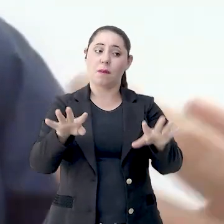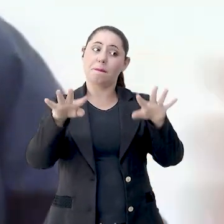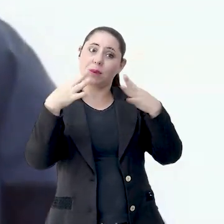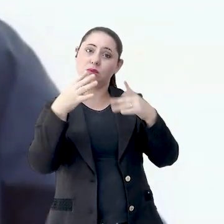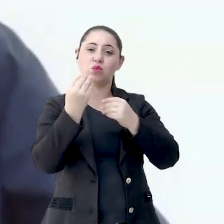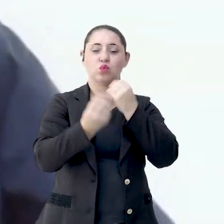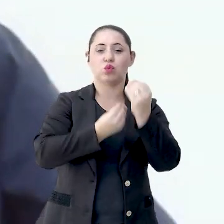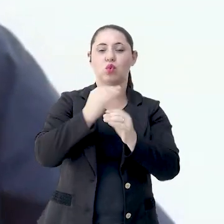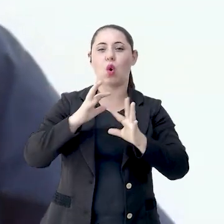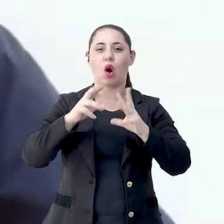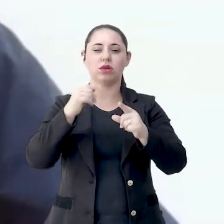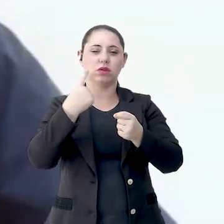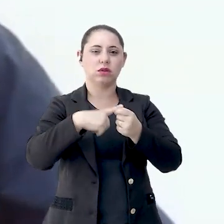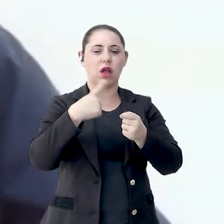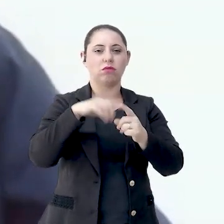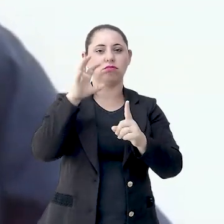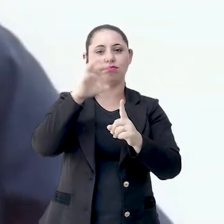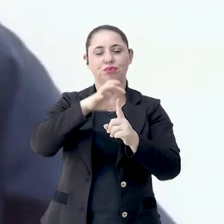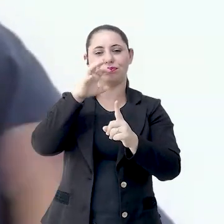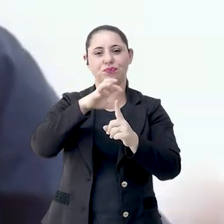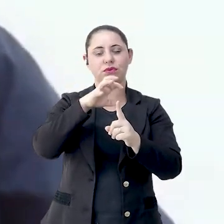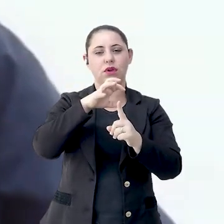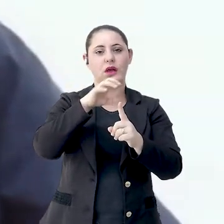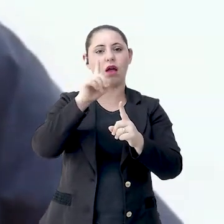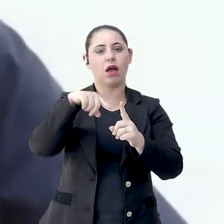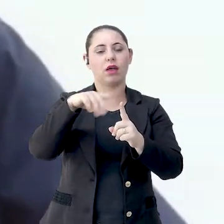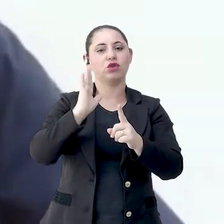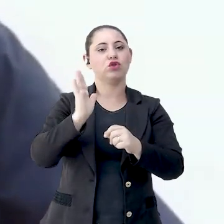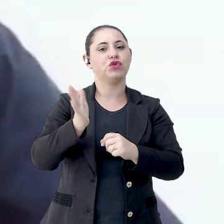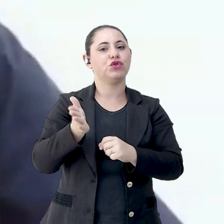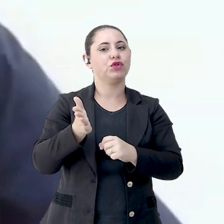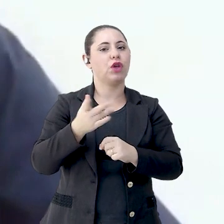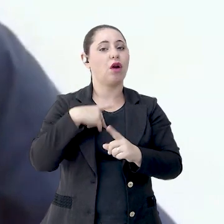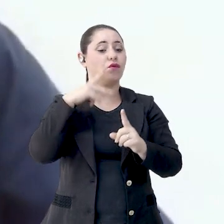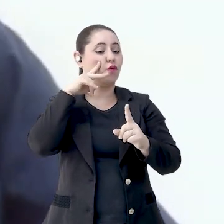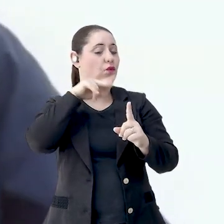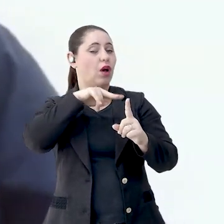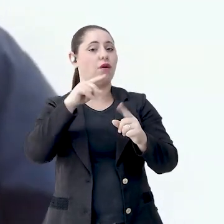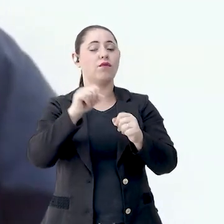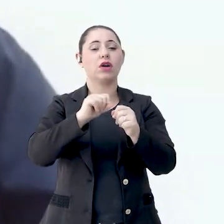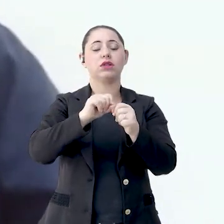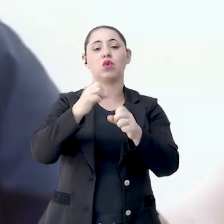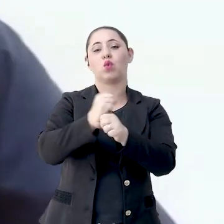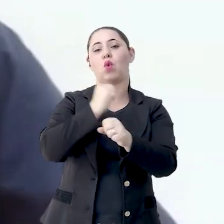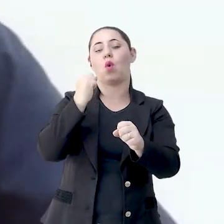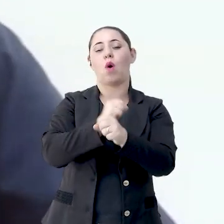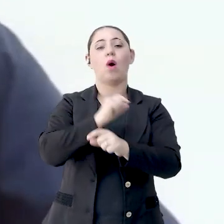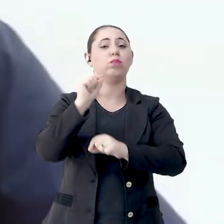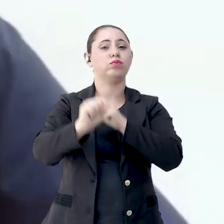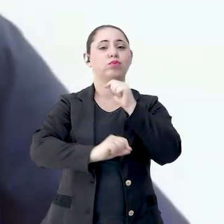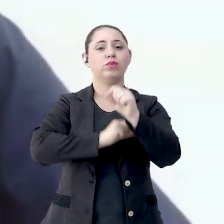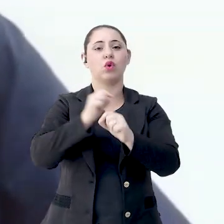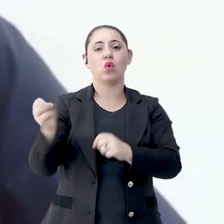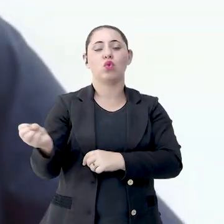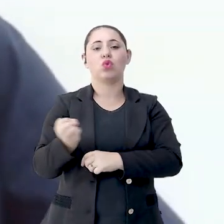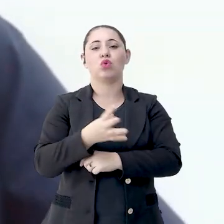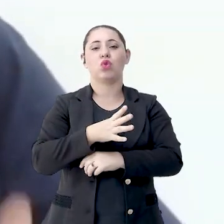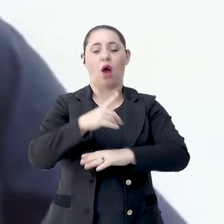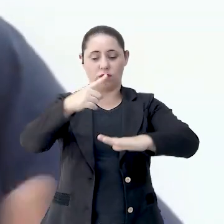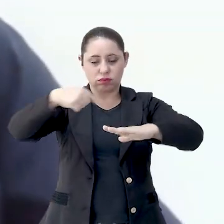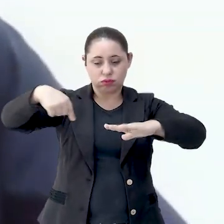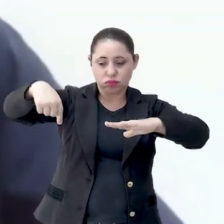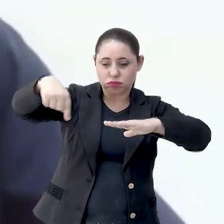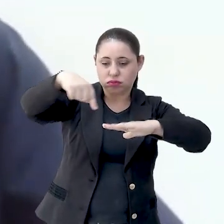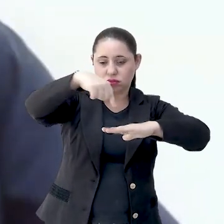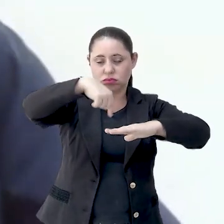de novas rotatórias, de expansão em função do fluxo de veículos que vão ocorrer. Então é importante compreender